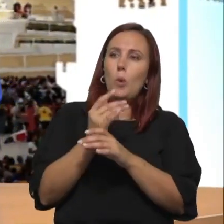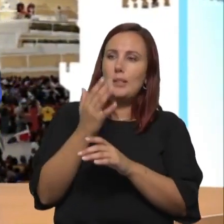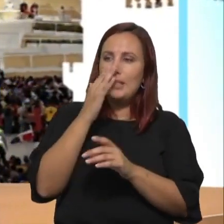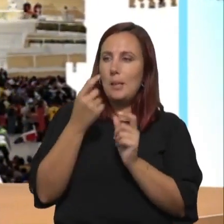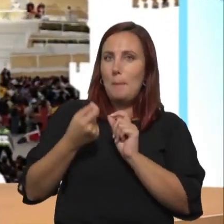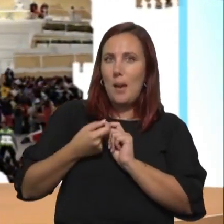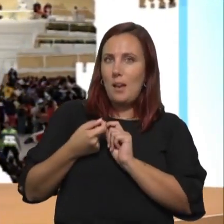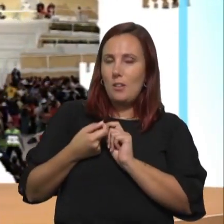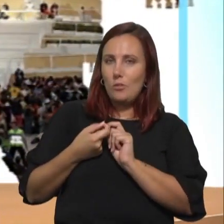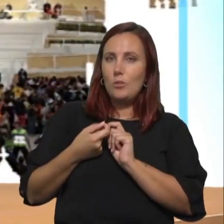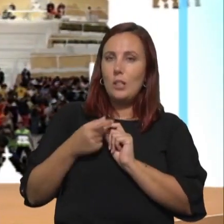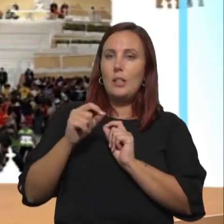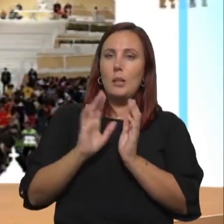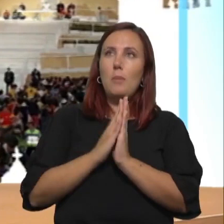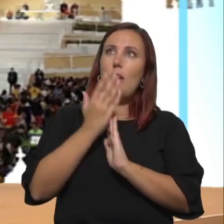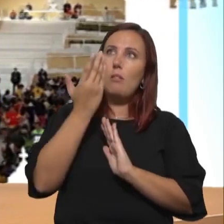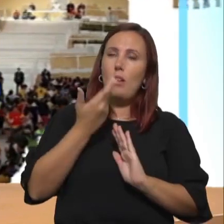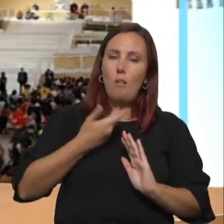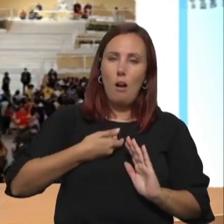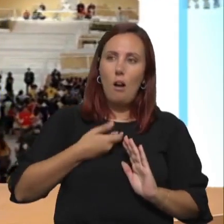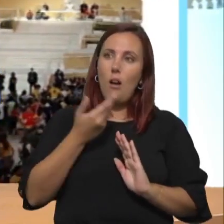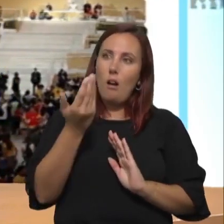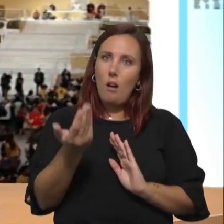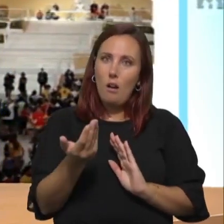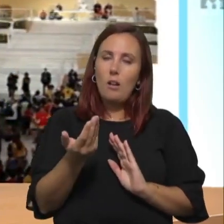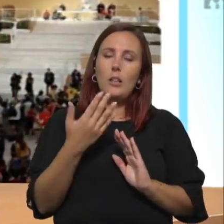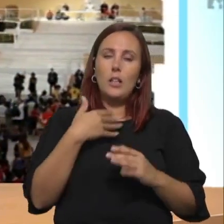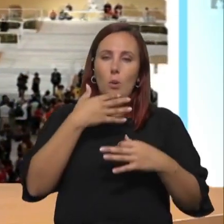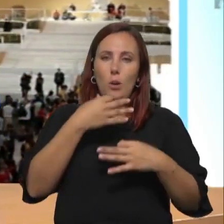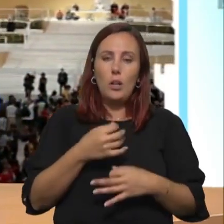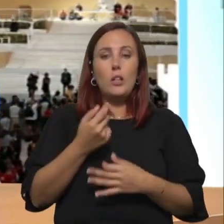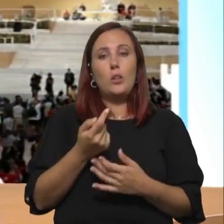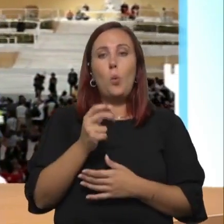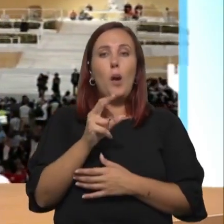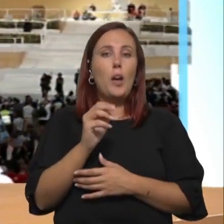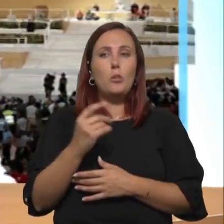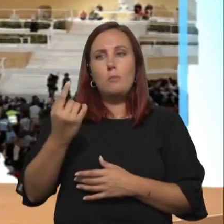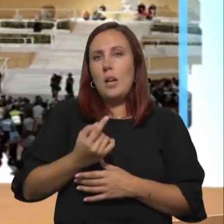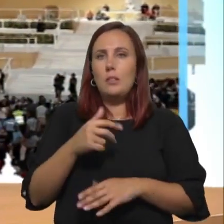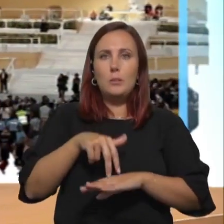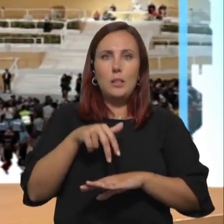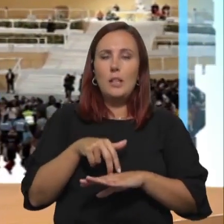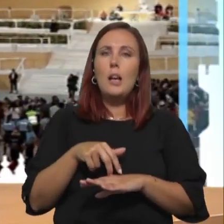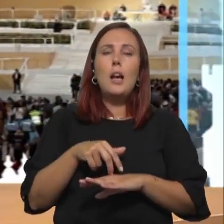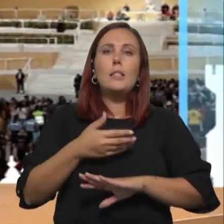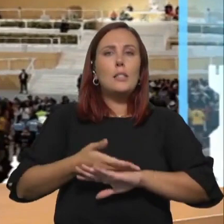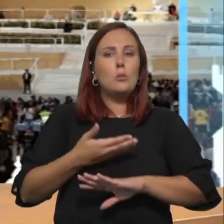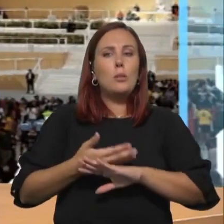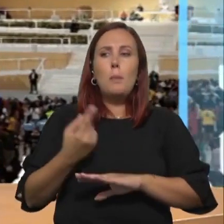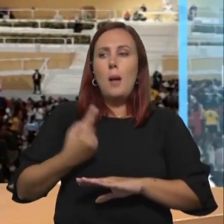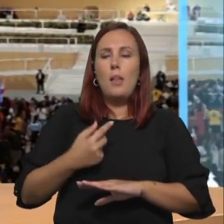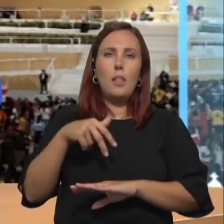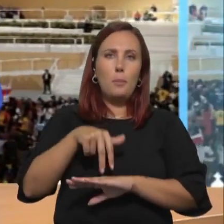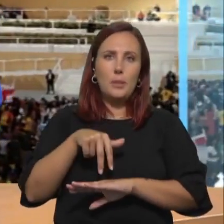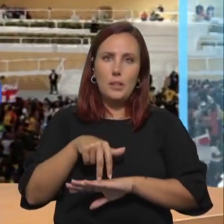sobretudo, procuro o Deus em quem eu acredito, naturalmente o Eros tem que estar presente. A sexualidade tem que estar presente